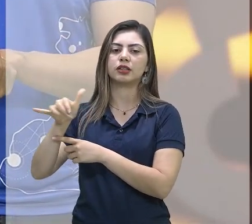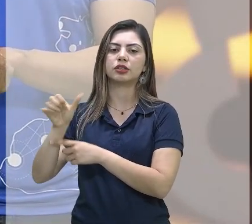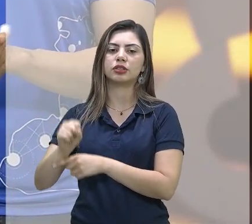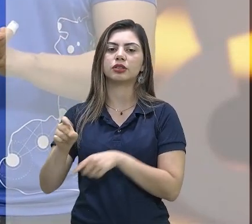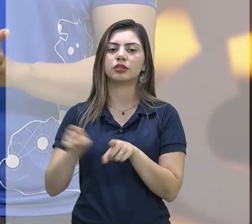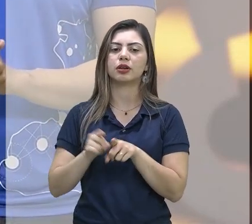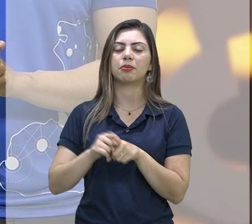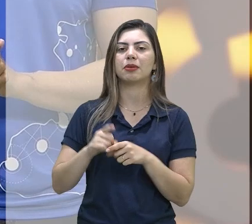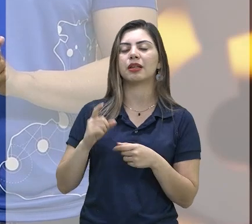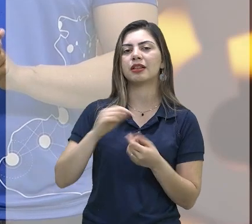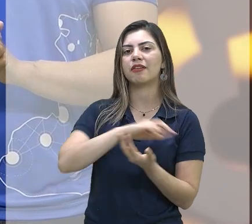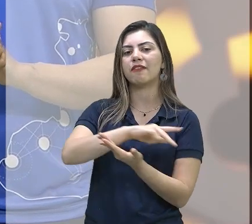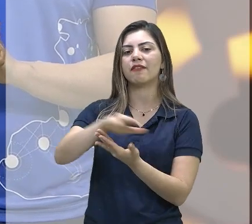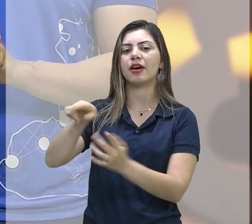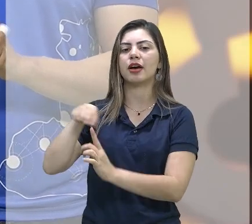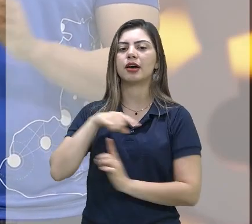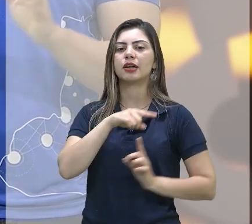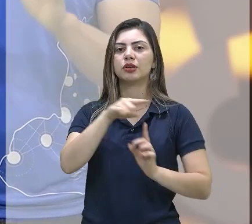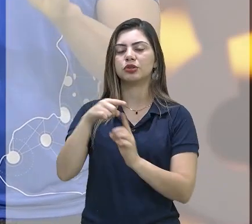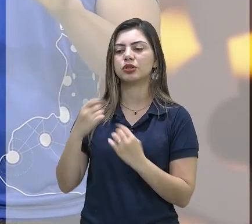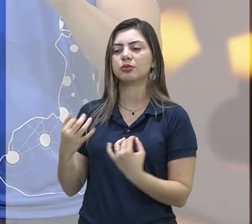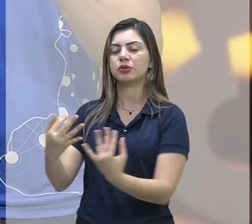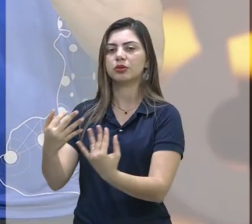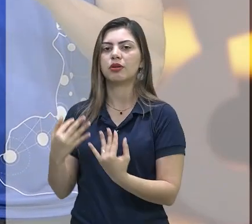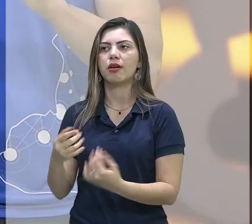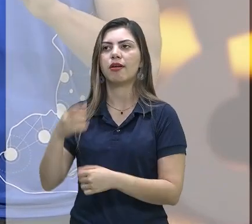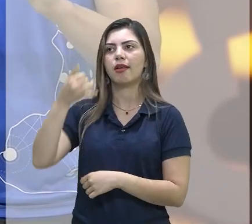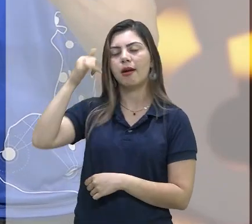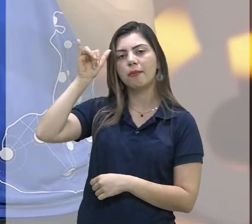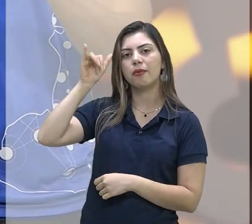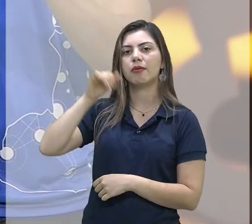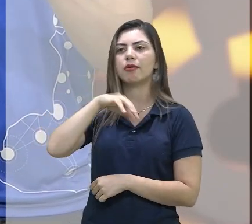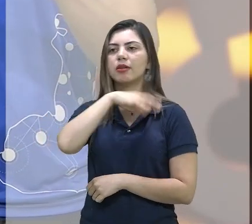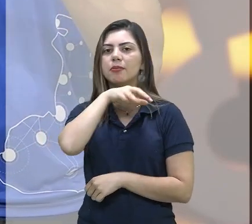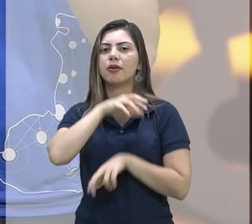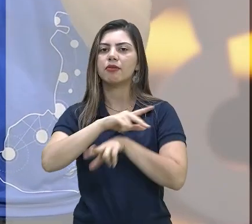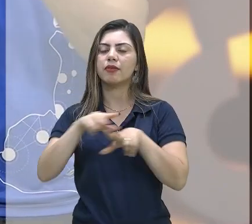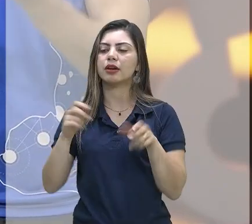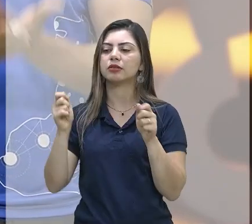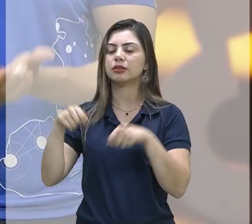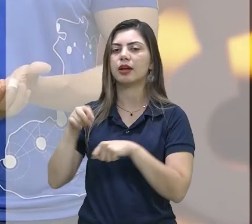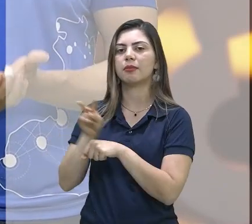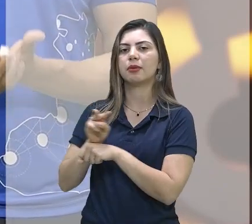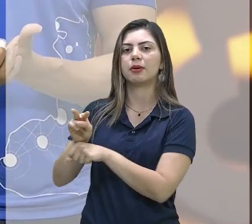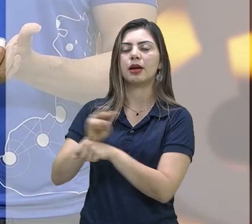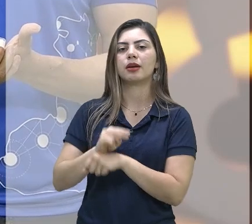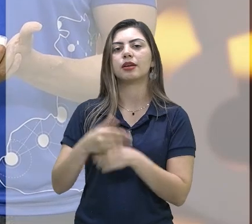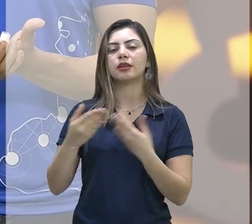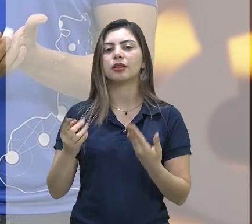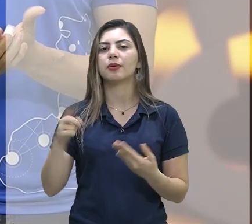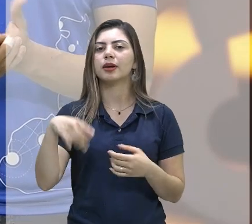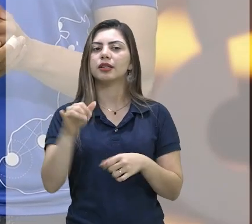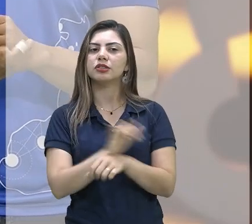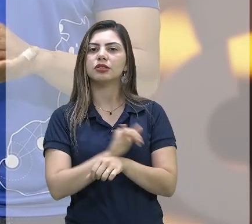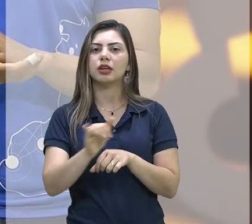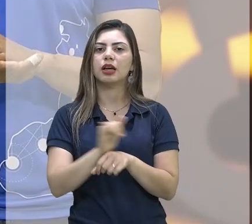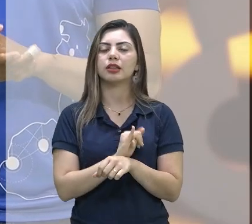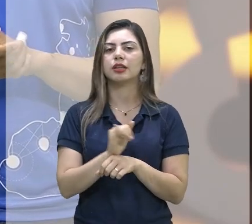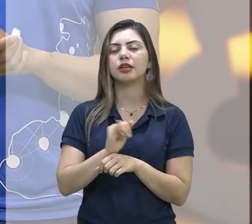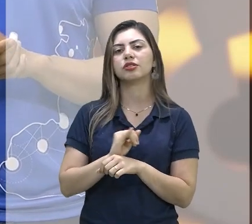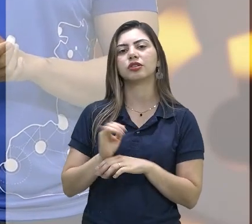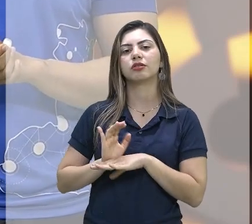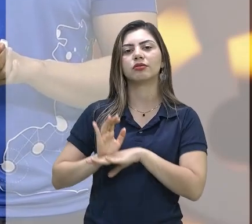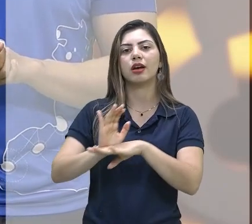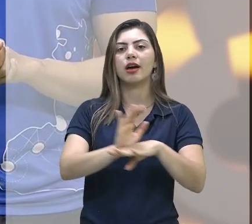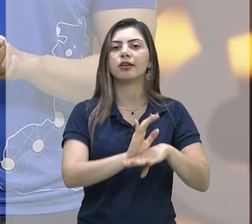a formação e manejo de pastagens. Então, essas são técnicas que ajudam a gente a realizar